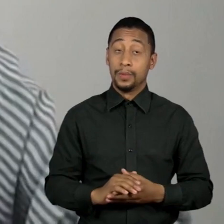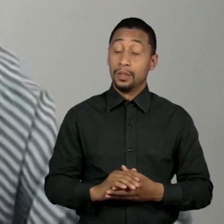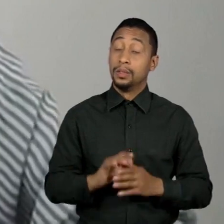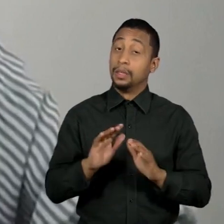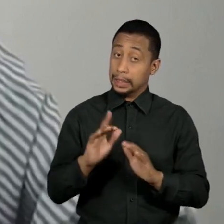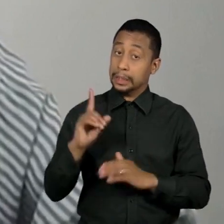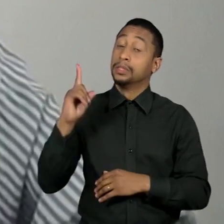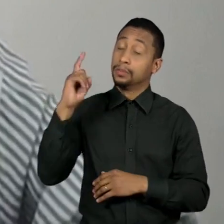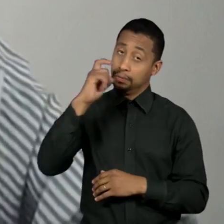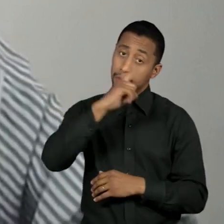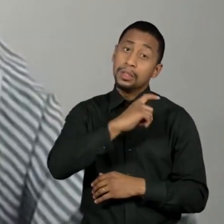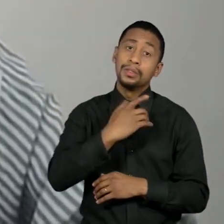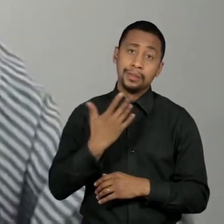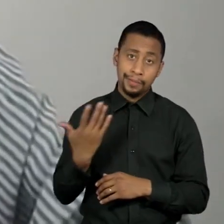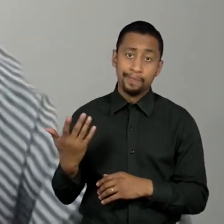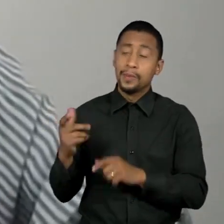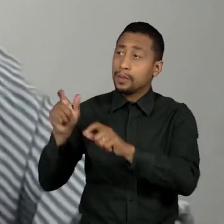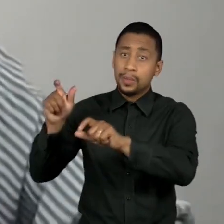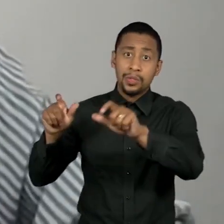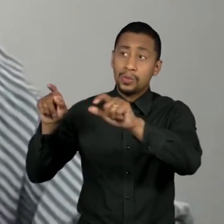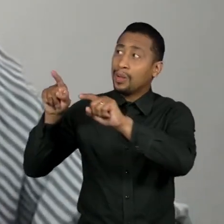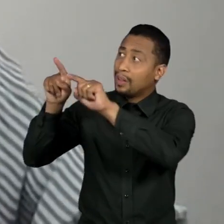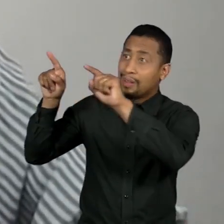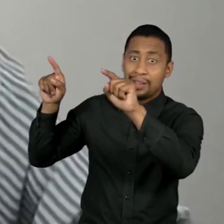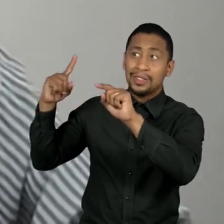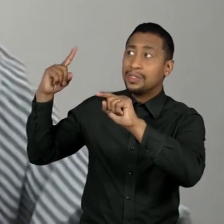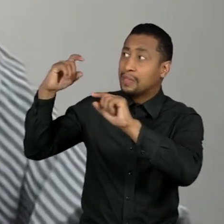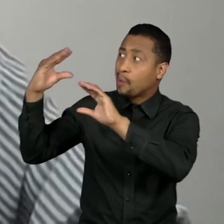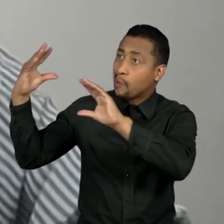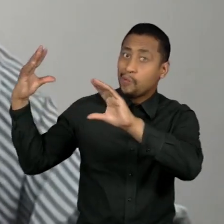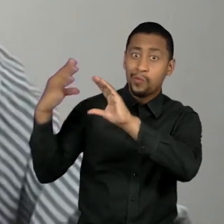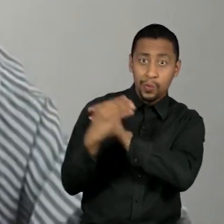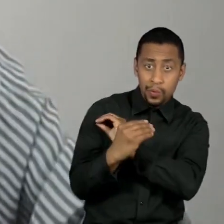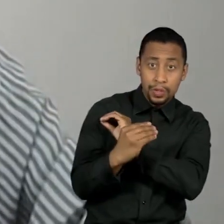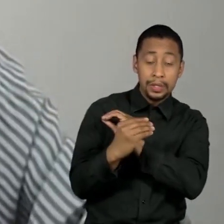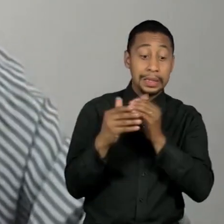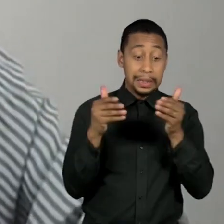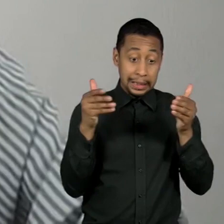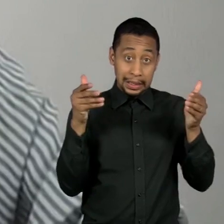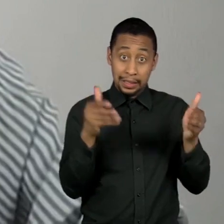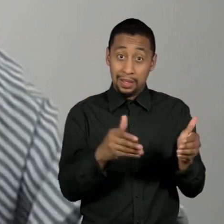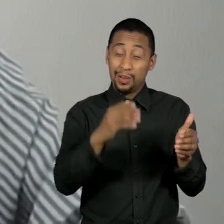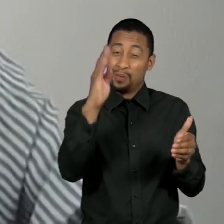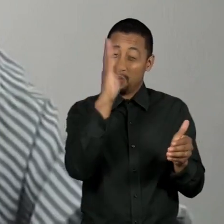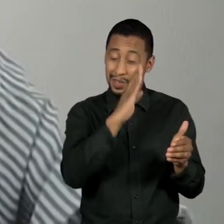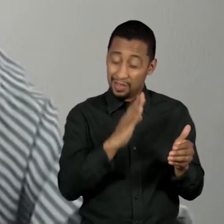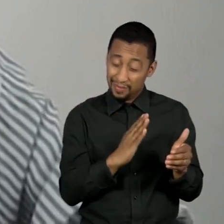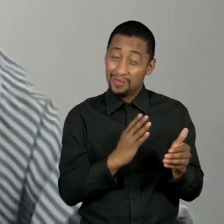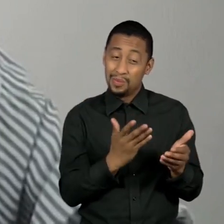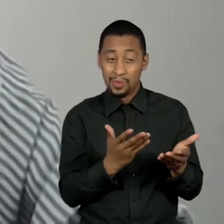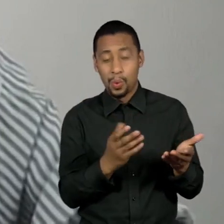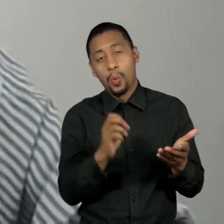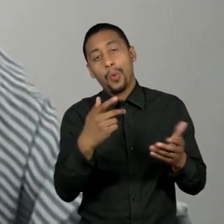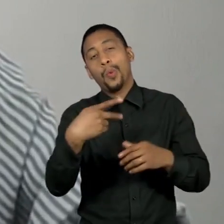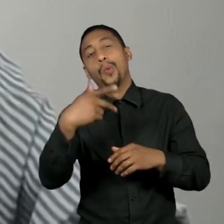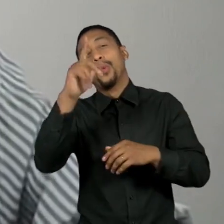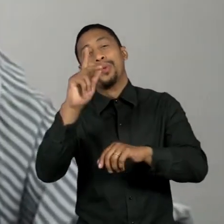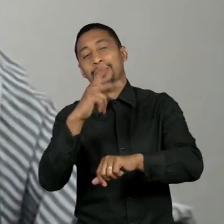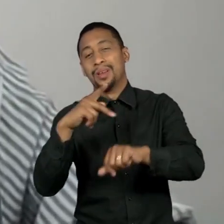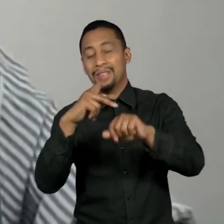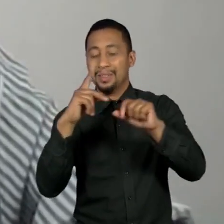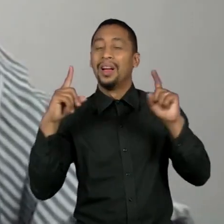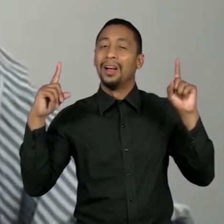o ranking em relação à homofobia. E essa é uma problemática muito difícil, inclusive, de ser